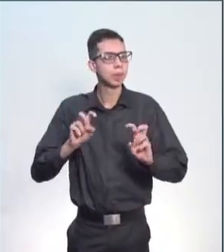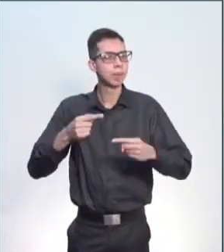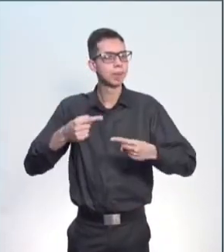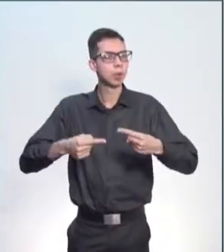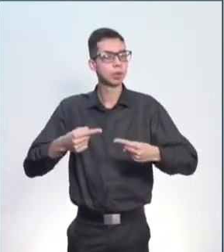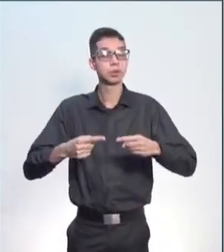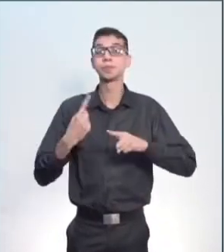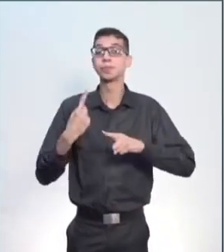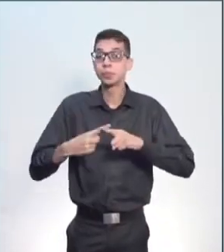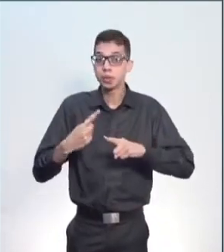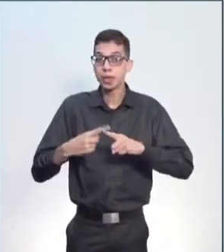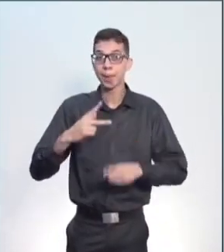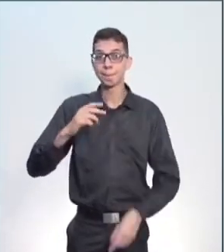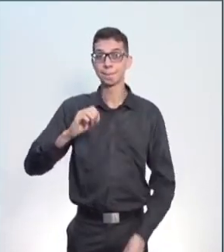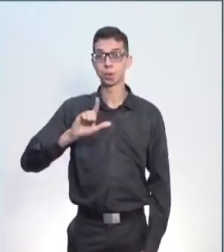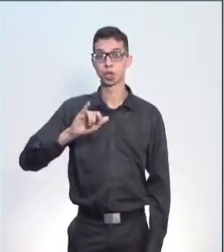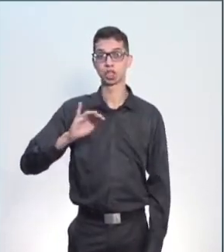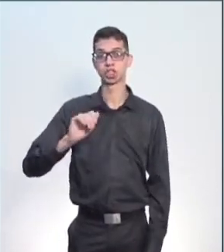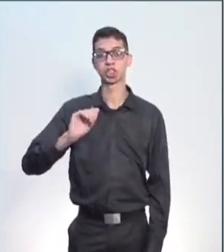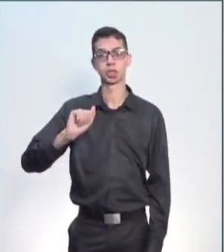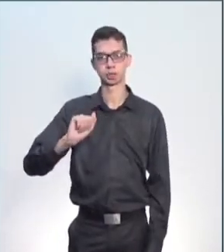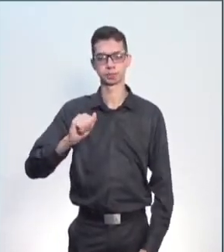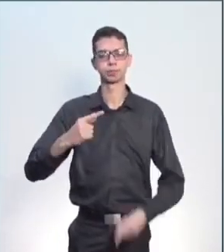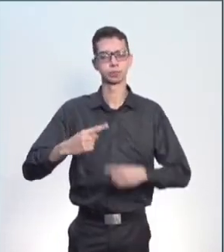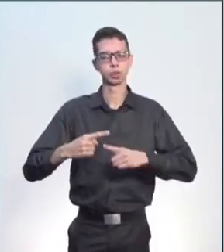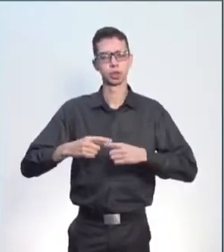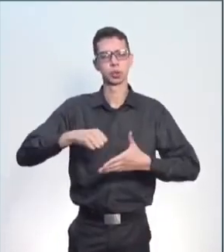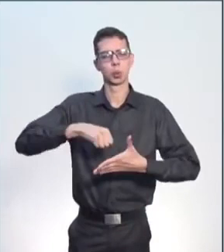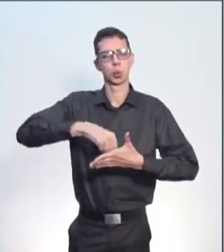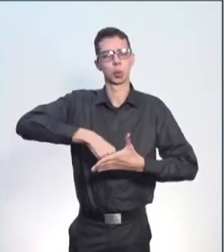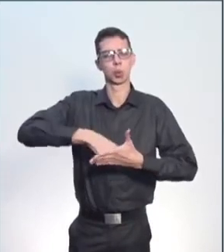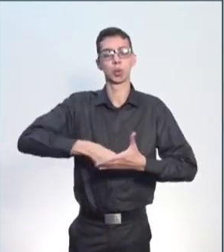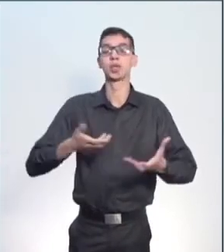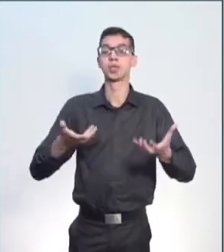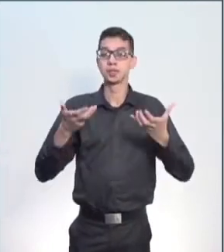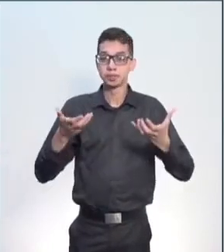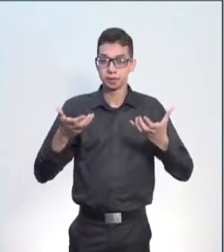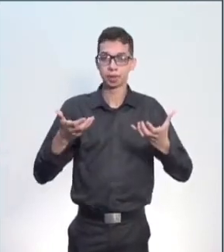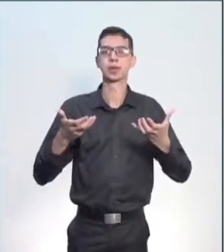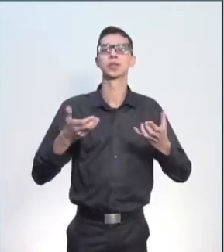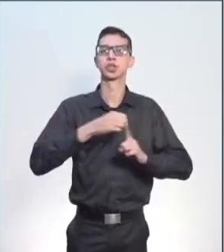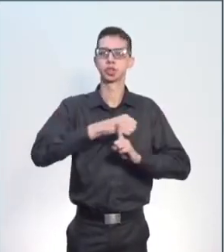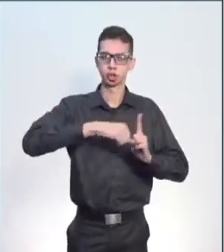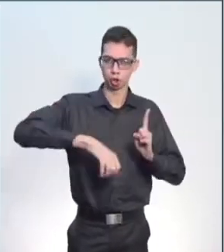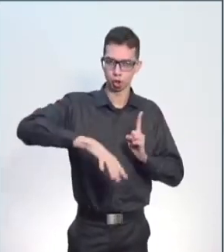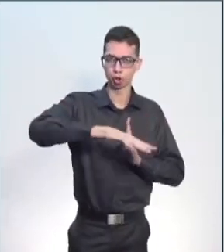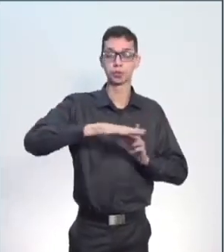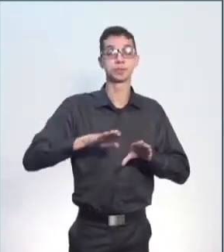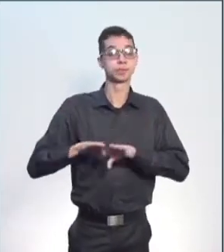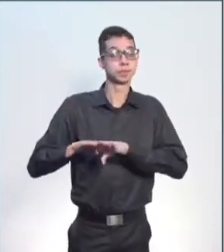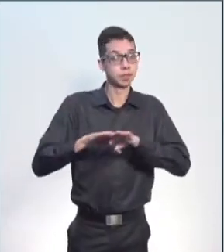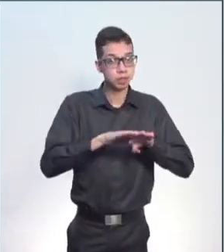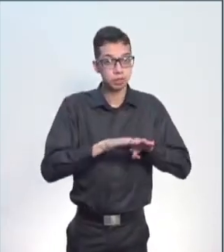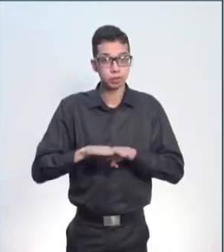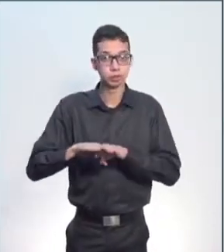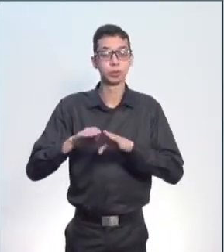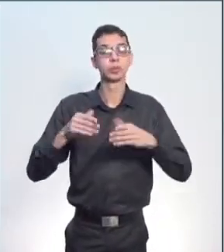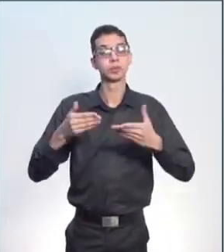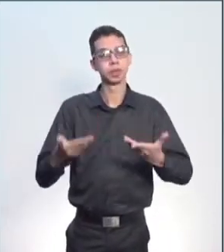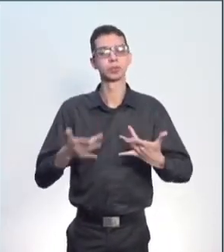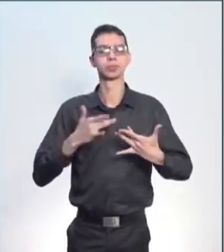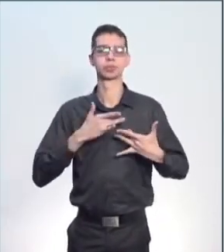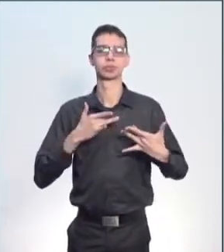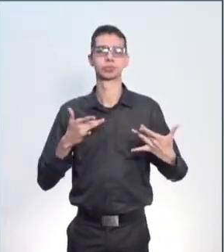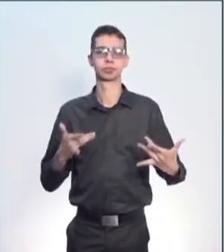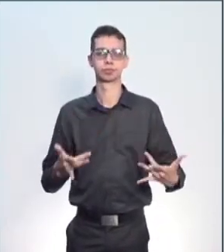nós vamos tentar passar aqui por todos esses sentidos da palavra solidariedade, que na verdade é um só, né?